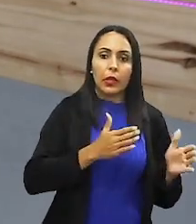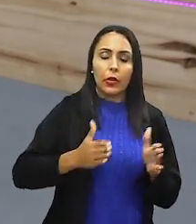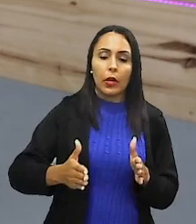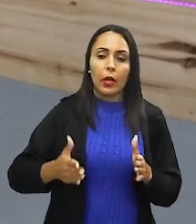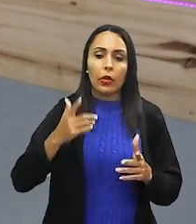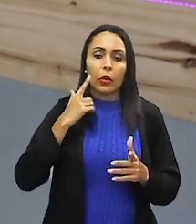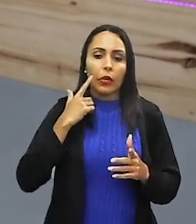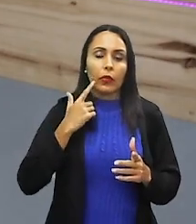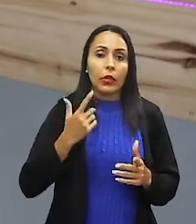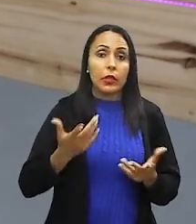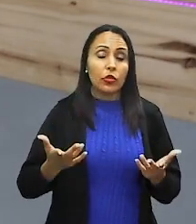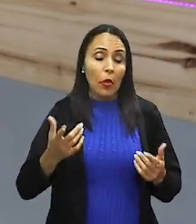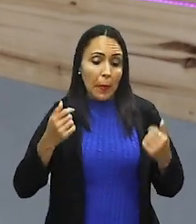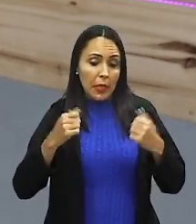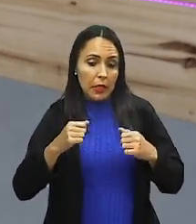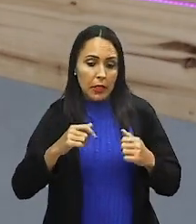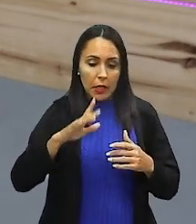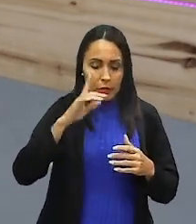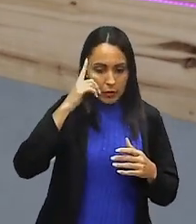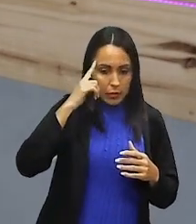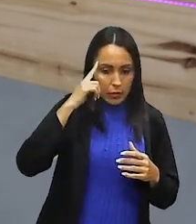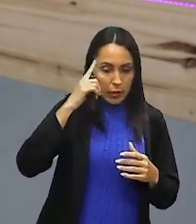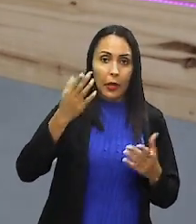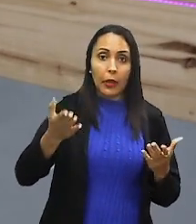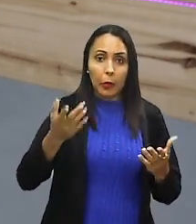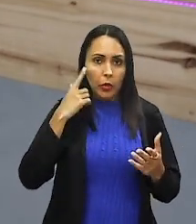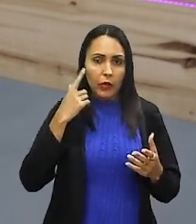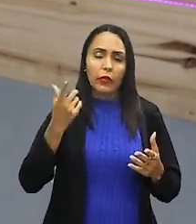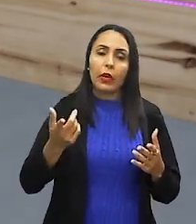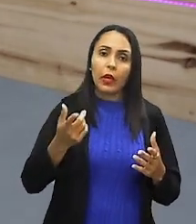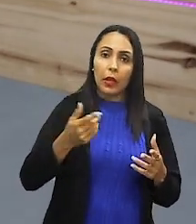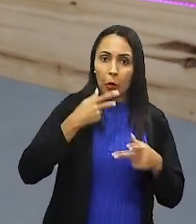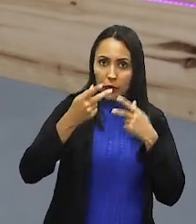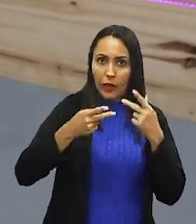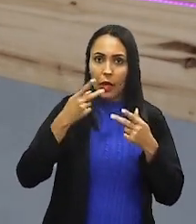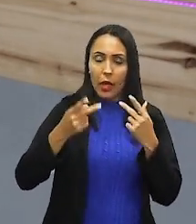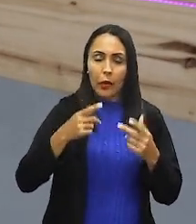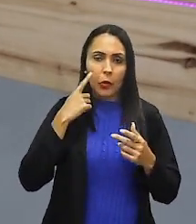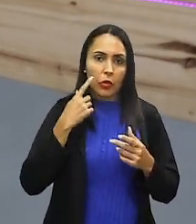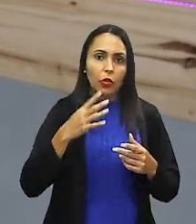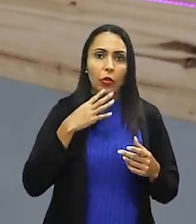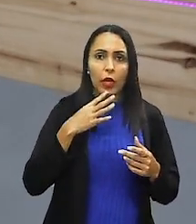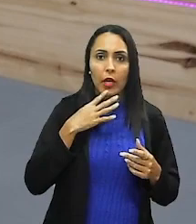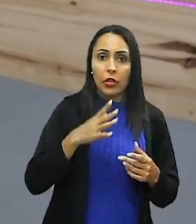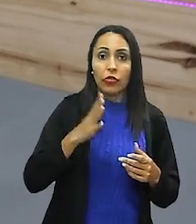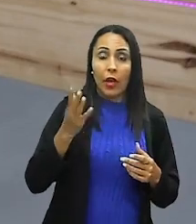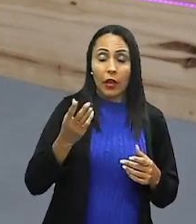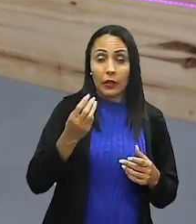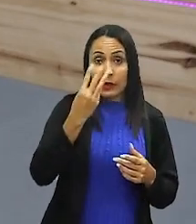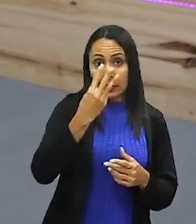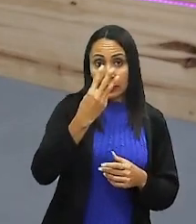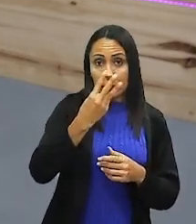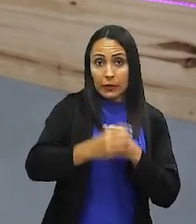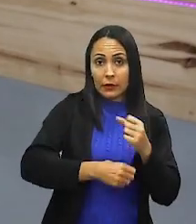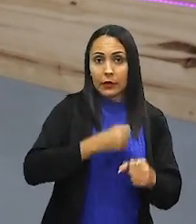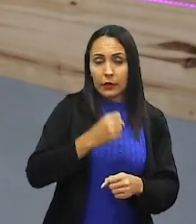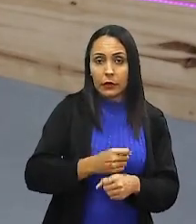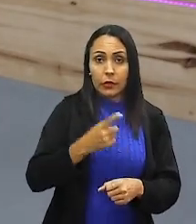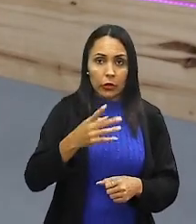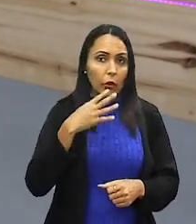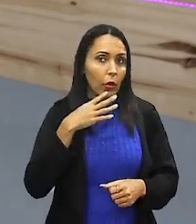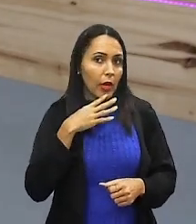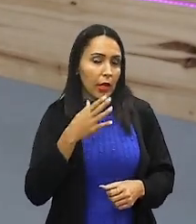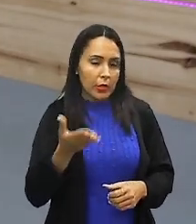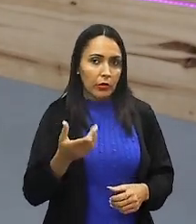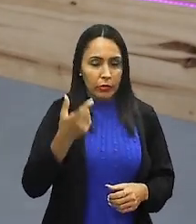qualquer dúvida, vocês sabem que podem falar comigo, tá? Muita gente aqui já me conhece desde o primeiro ano, porque vocês já estão comigo 3 anos já. Então vocês já me conhecem 3